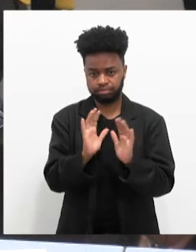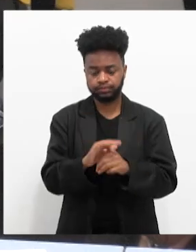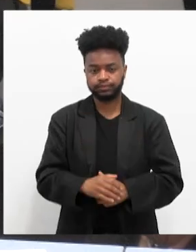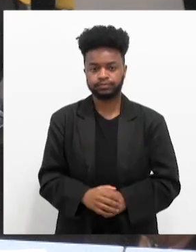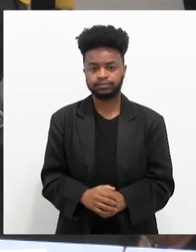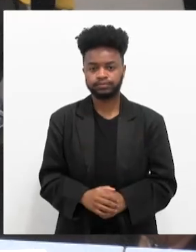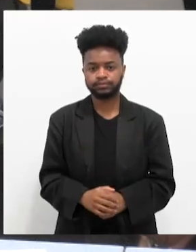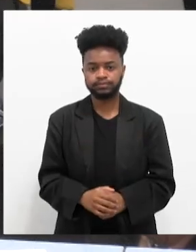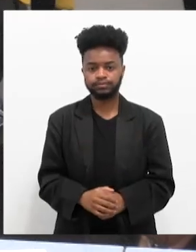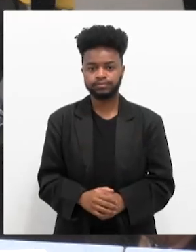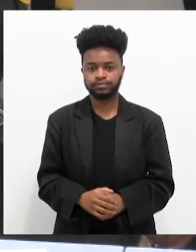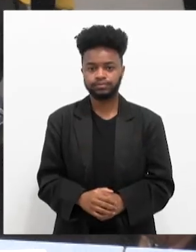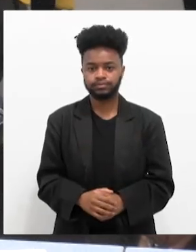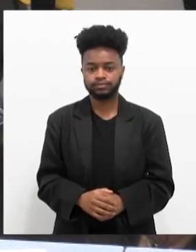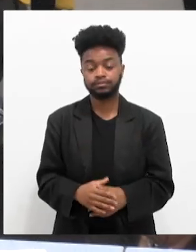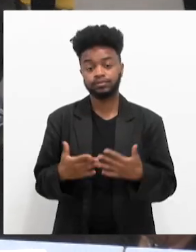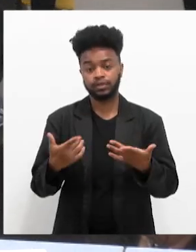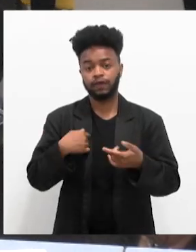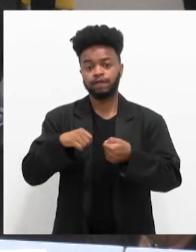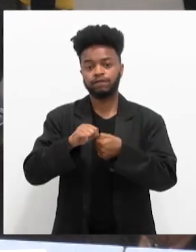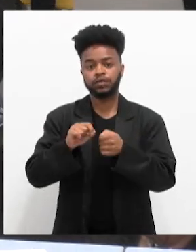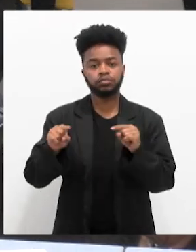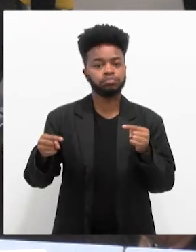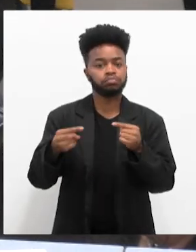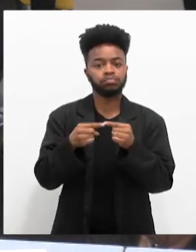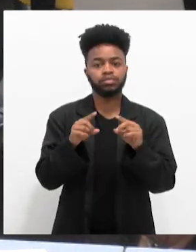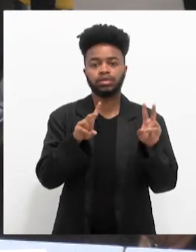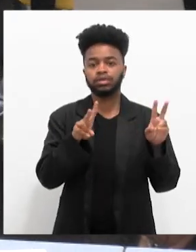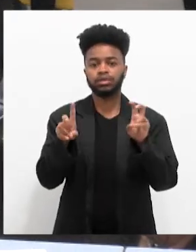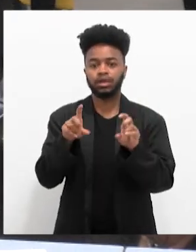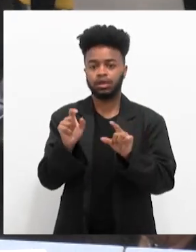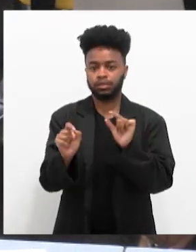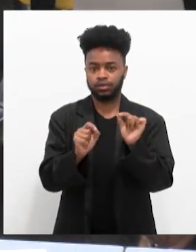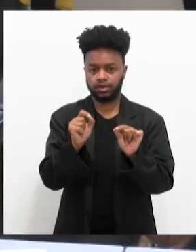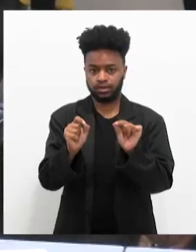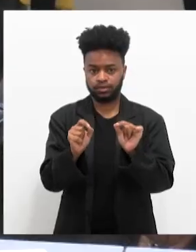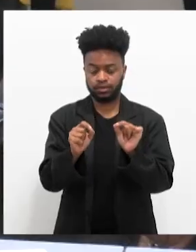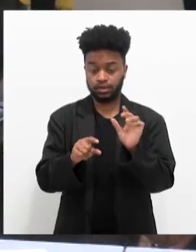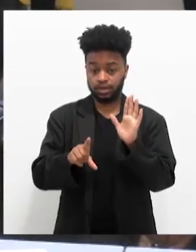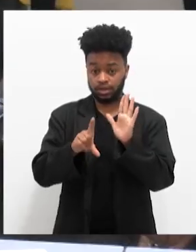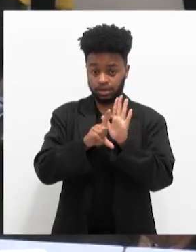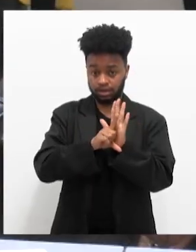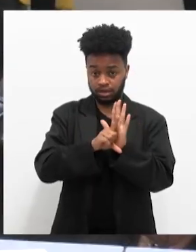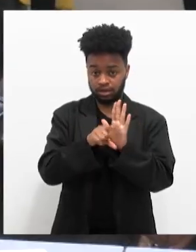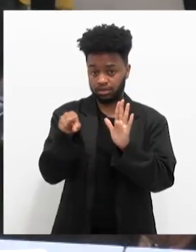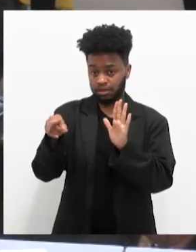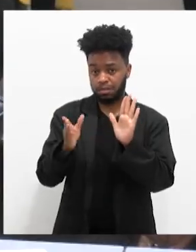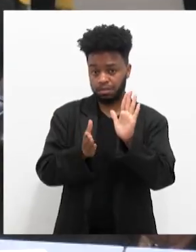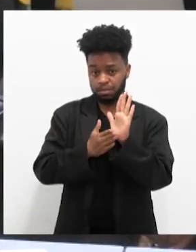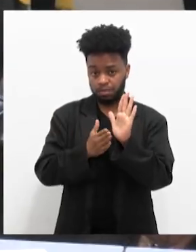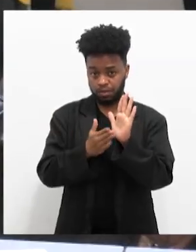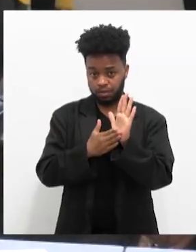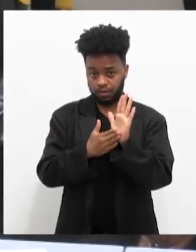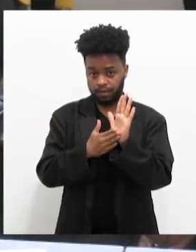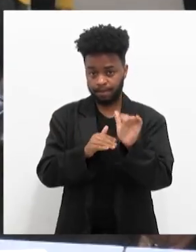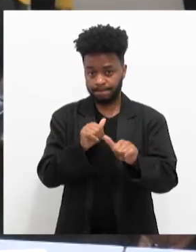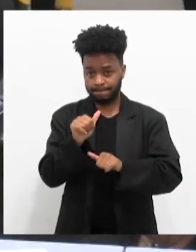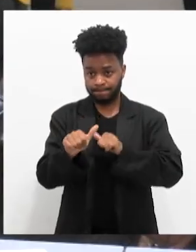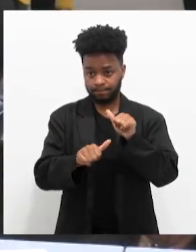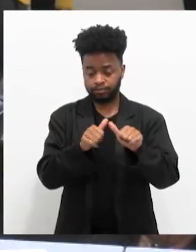eu fiz isso baseado na seguinte questão. A lei proposta por Vossa Excelência mudava